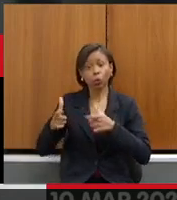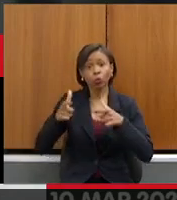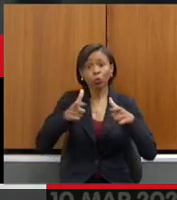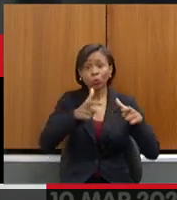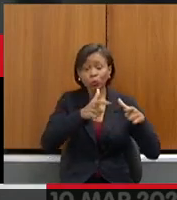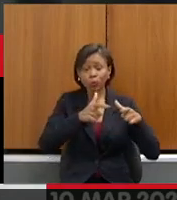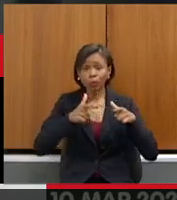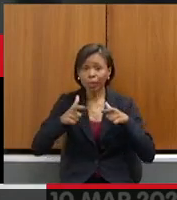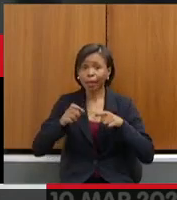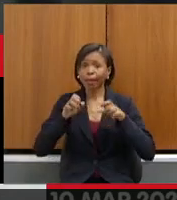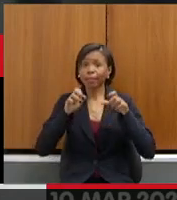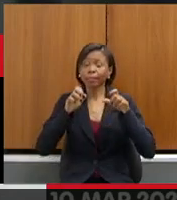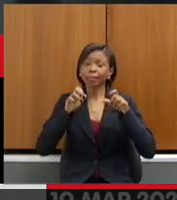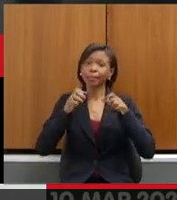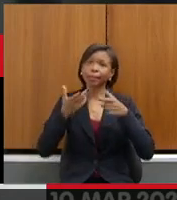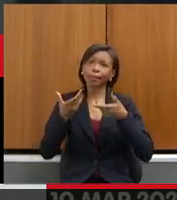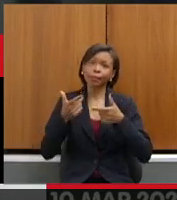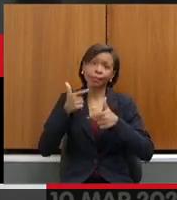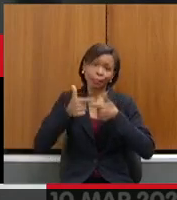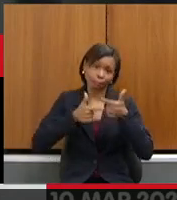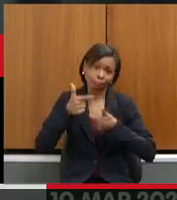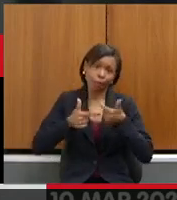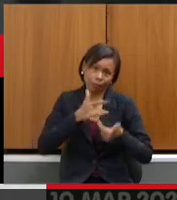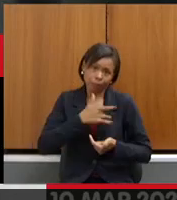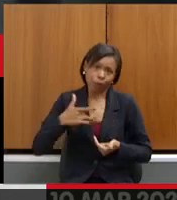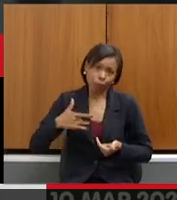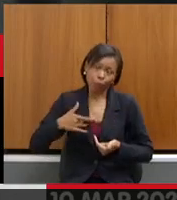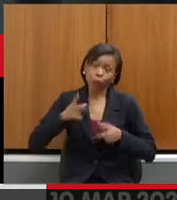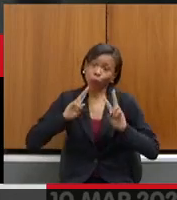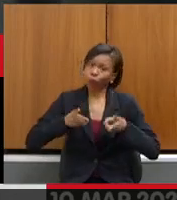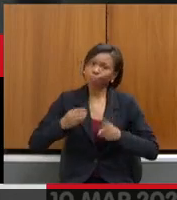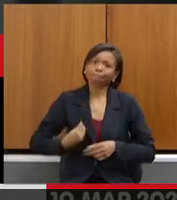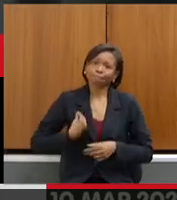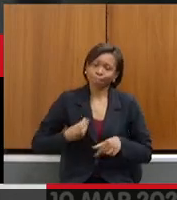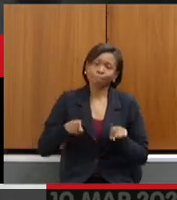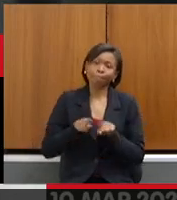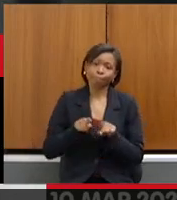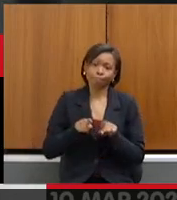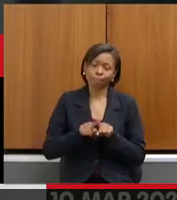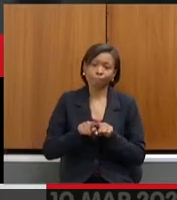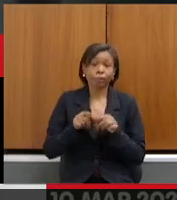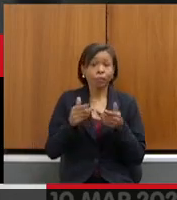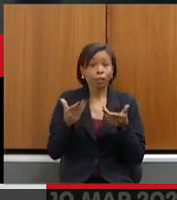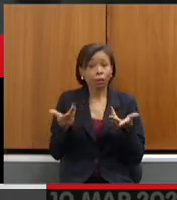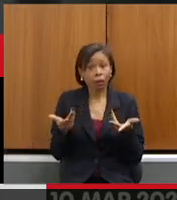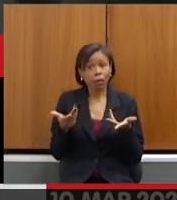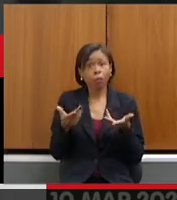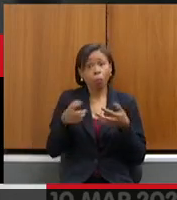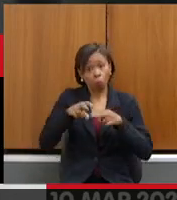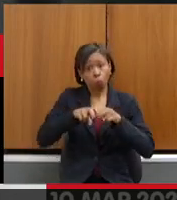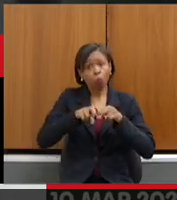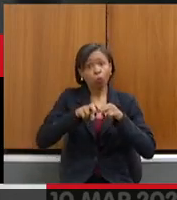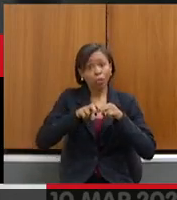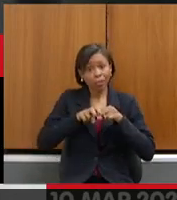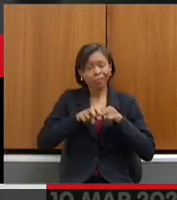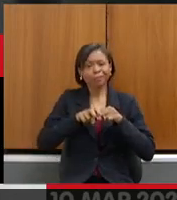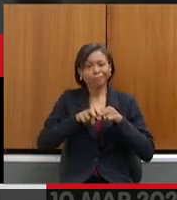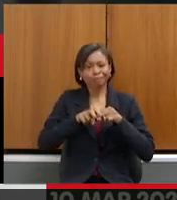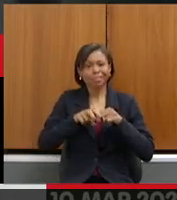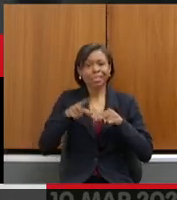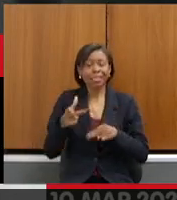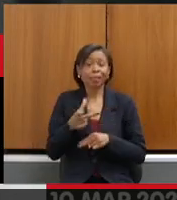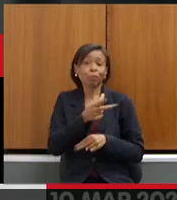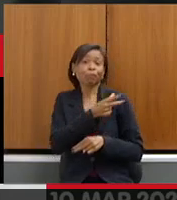eles estejam também funcionando Então essa é a lógica quando se fala de você vacinar a